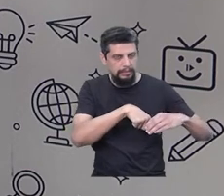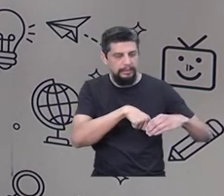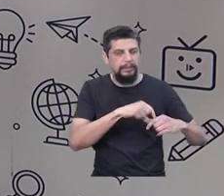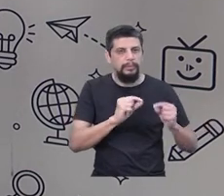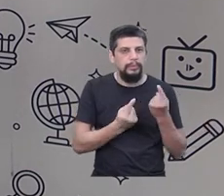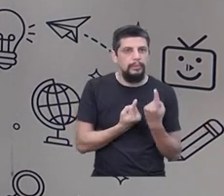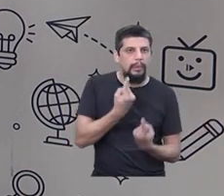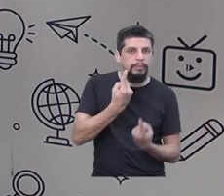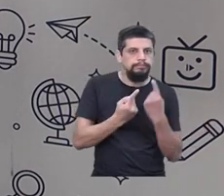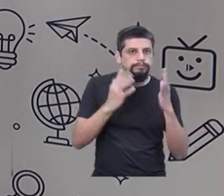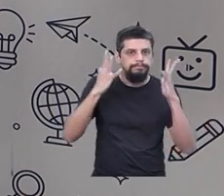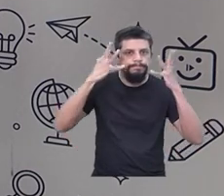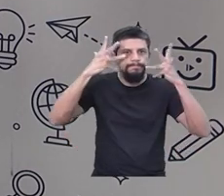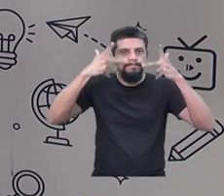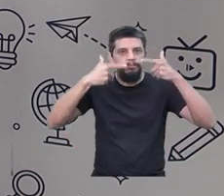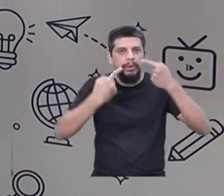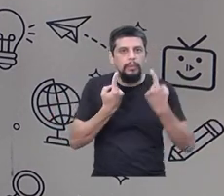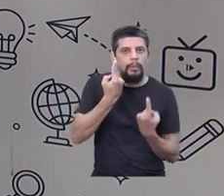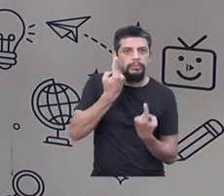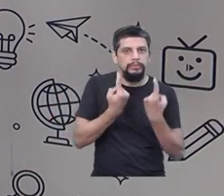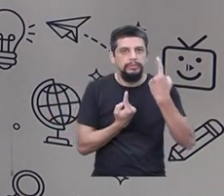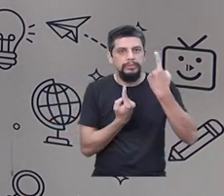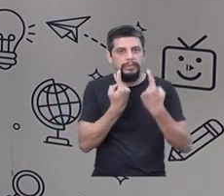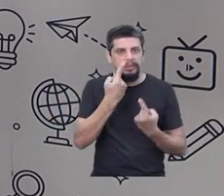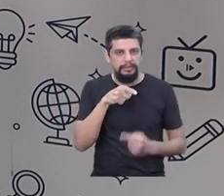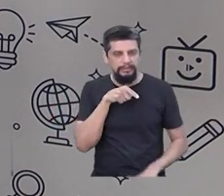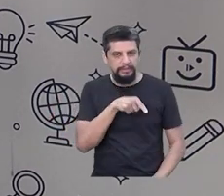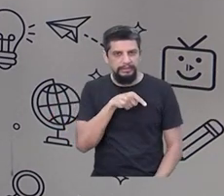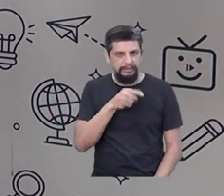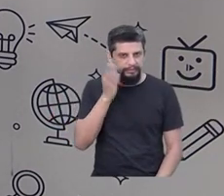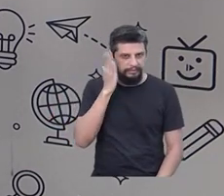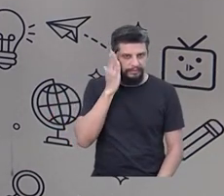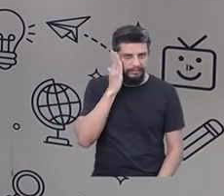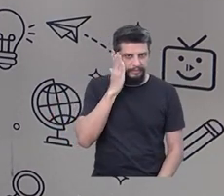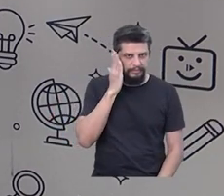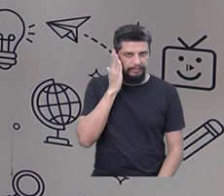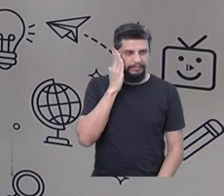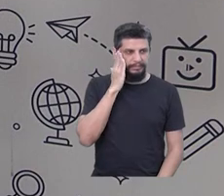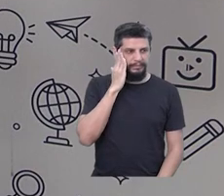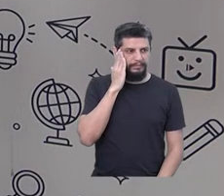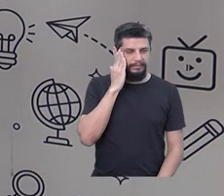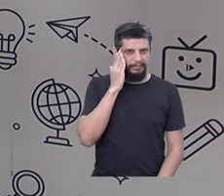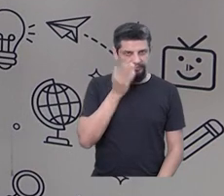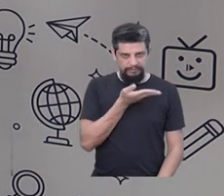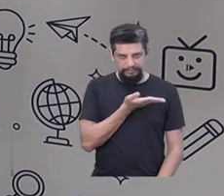pomba. Qual pode ser esse personagem, hein, gente?